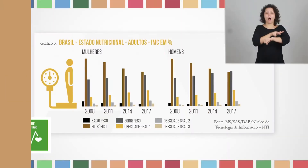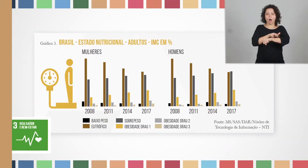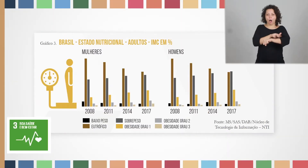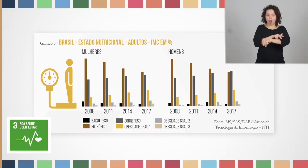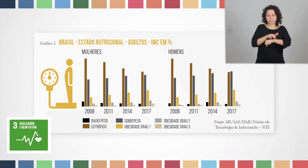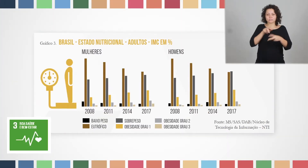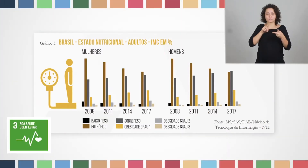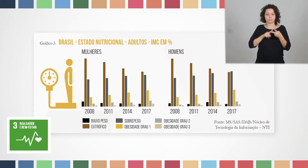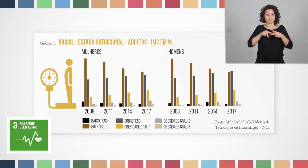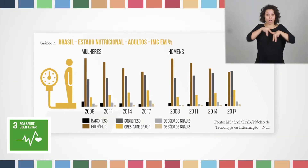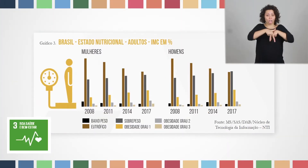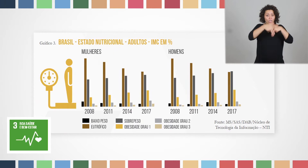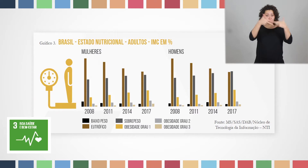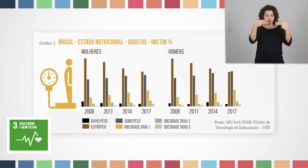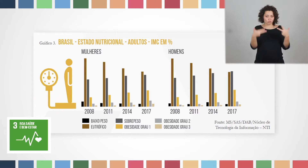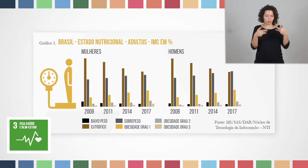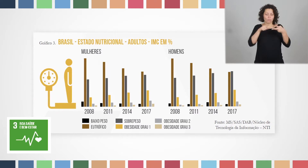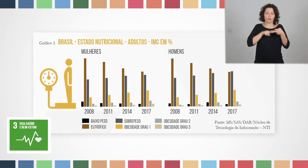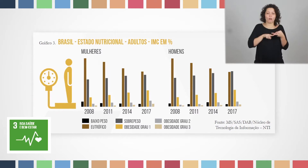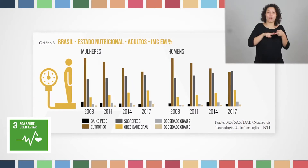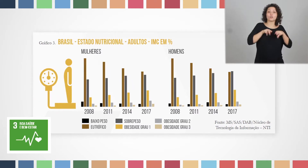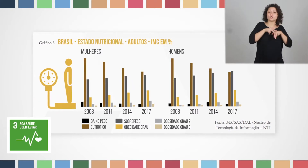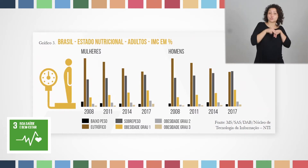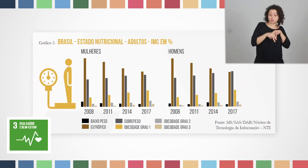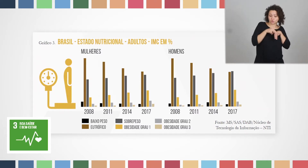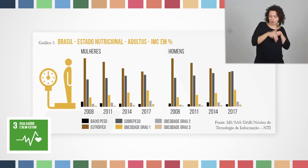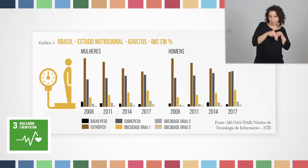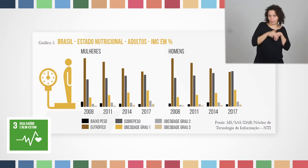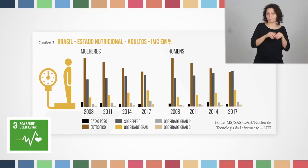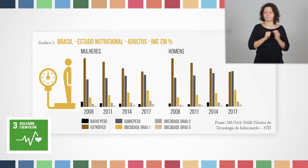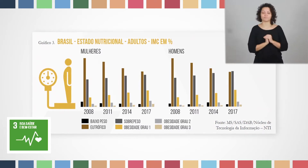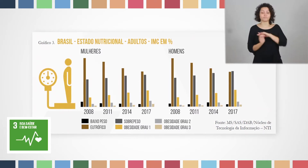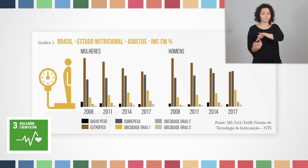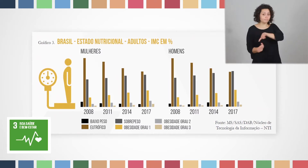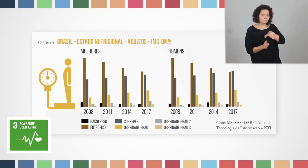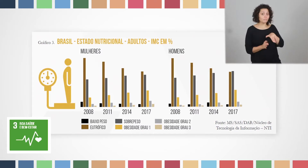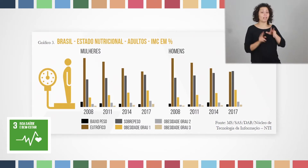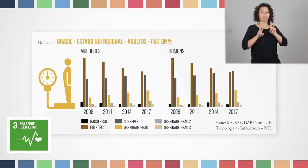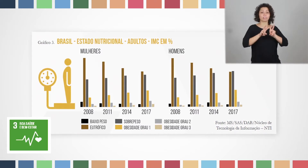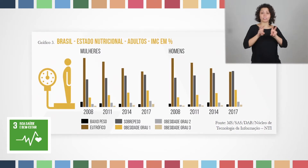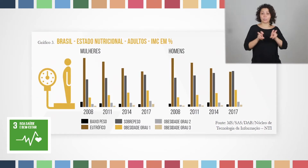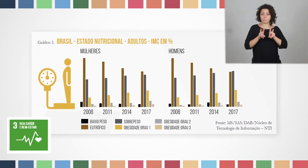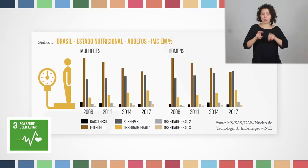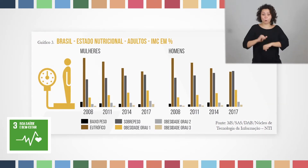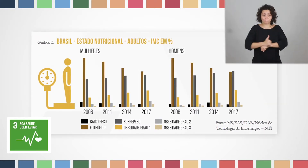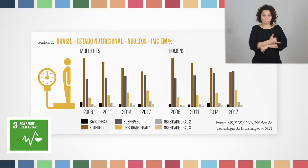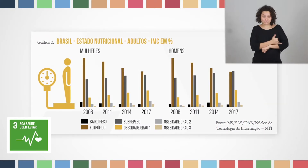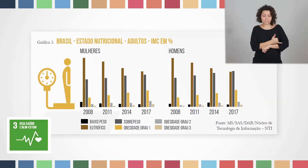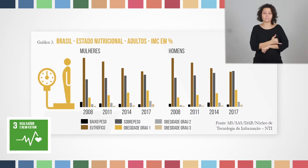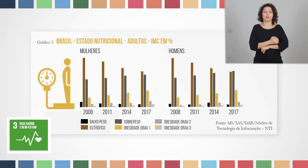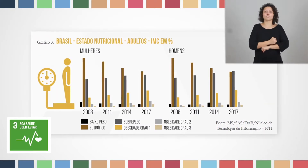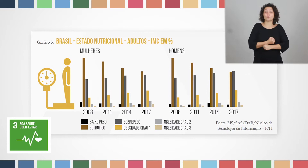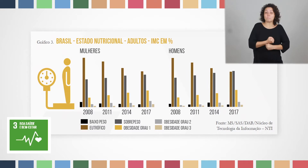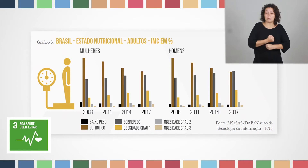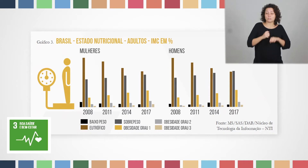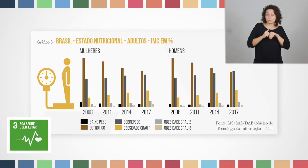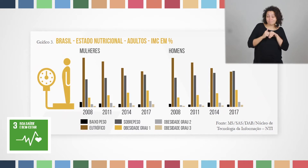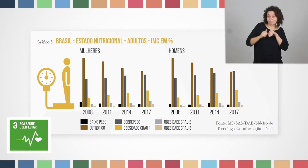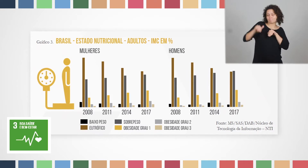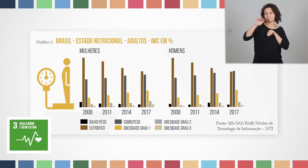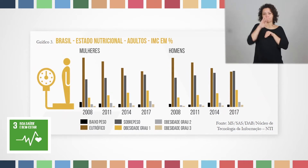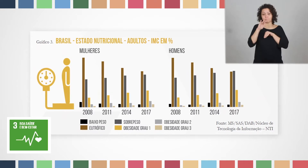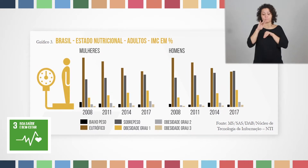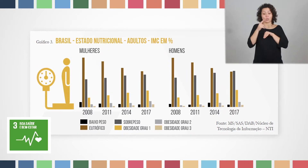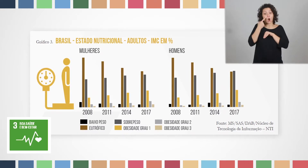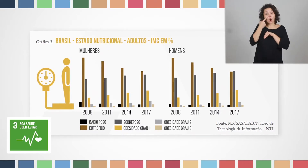Já na obesidade e sobrepeso, infelizmente, a obesidade cresceu 60% em 10 anos no Brasil. Como você pode ver nesses dados,